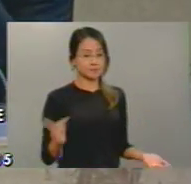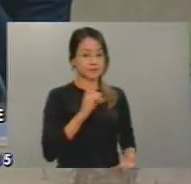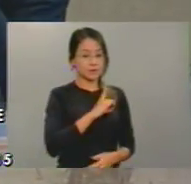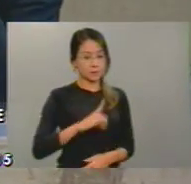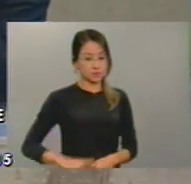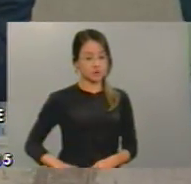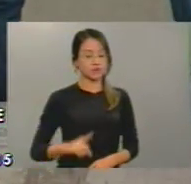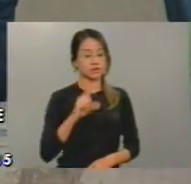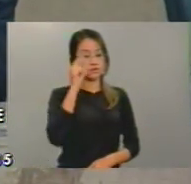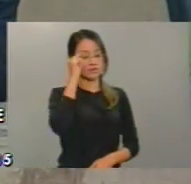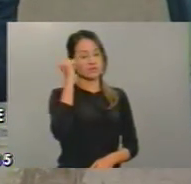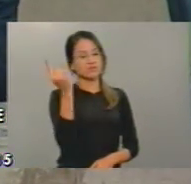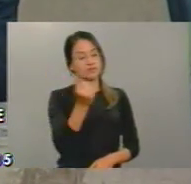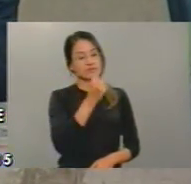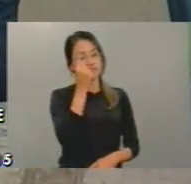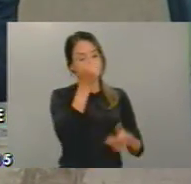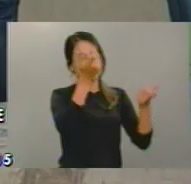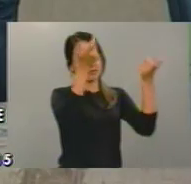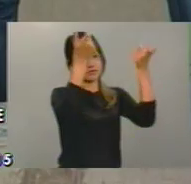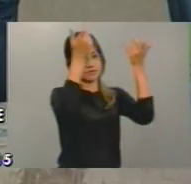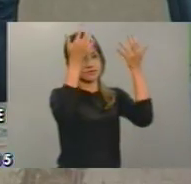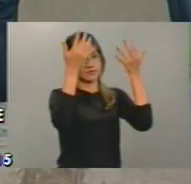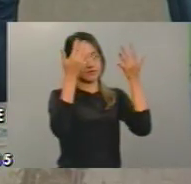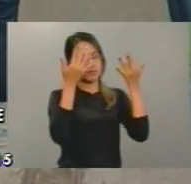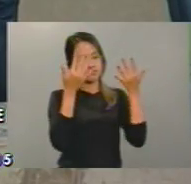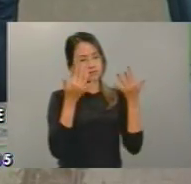praticamente tudo que Vossa Excelência falou,